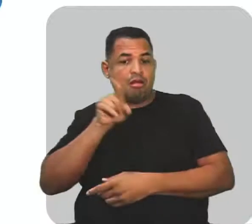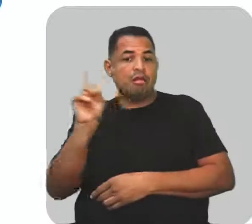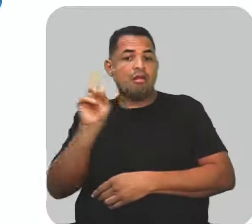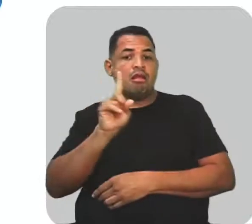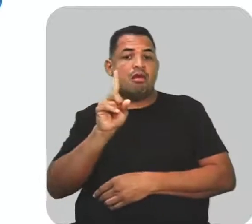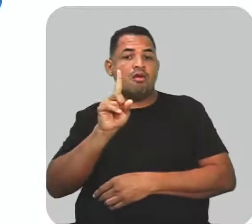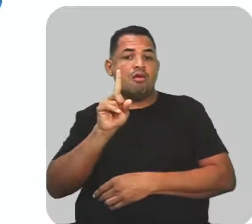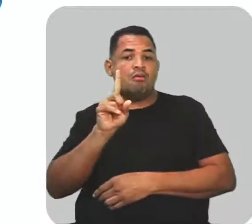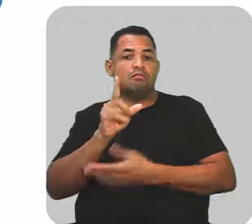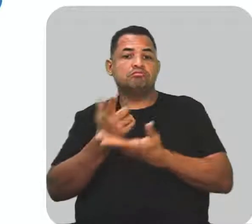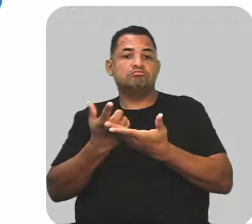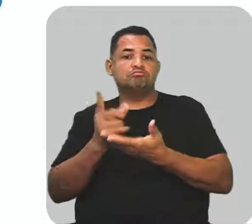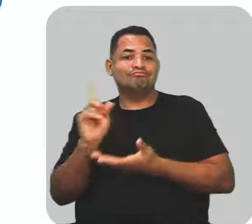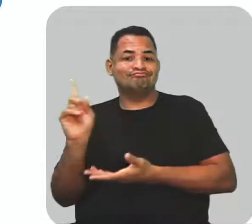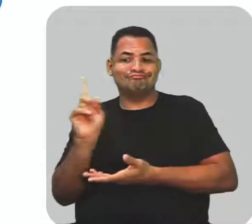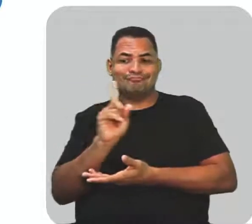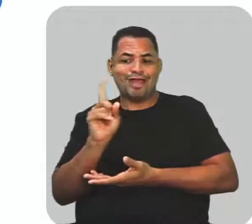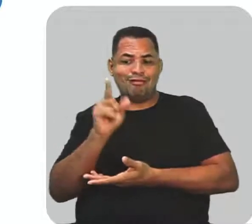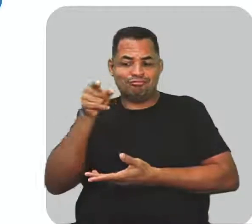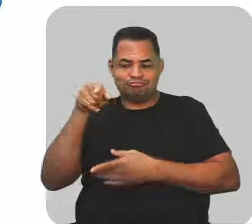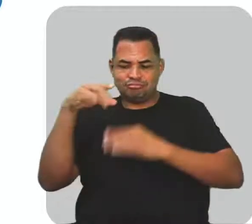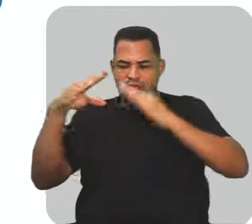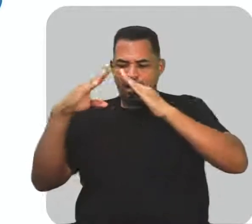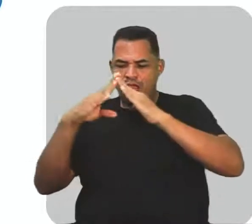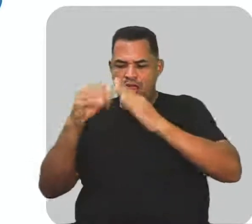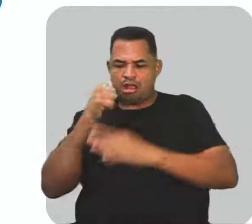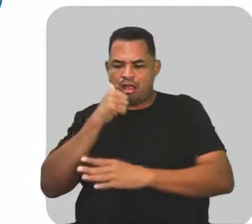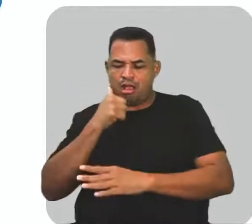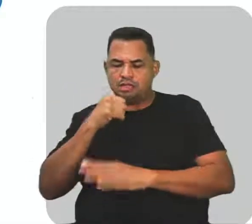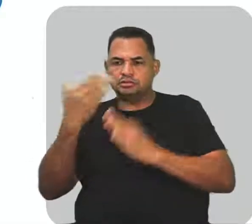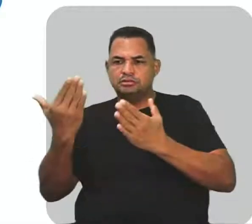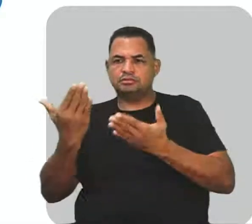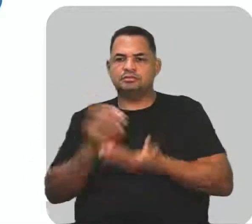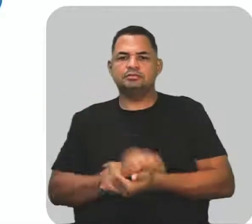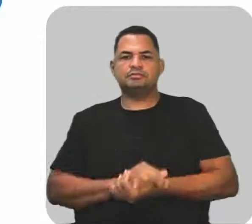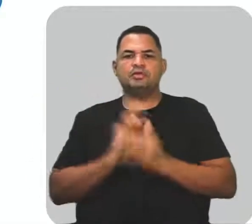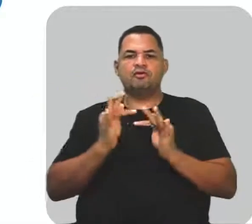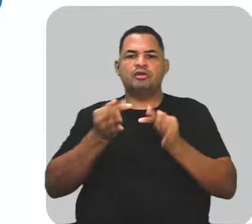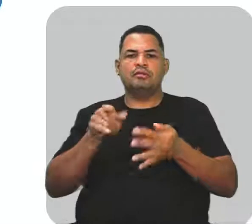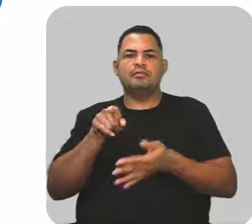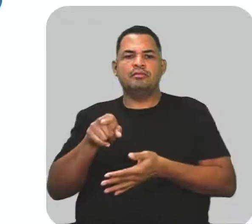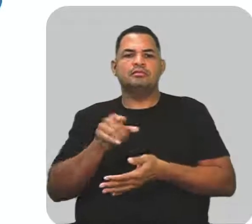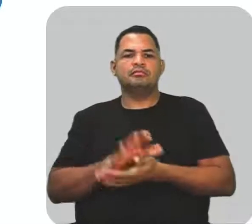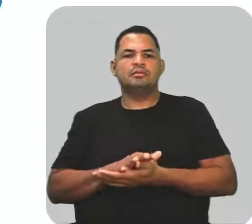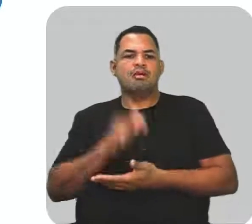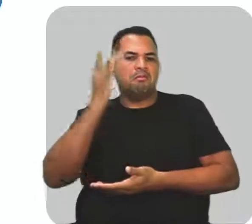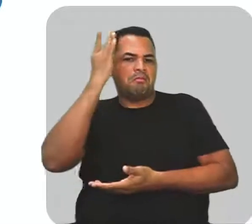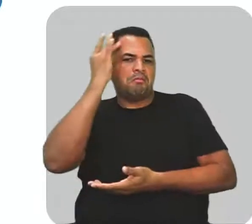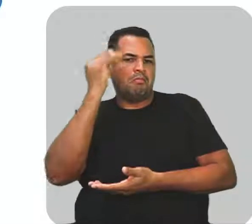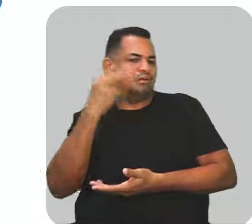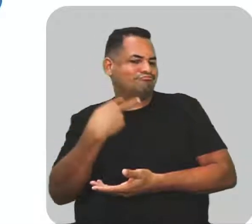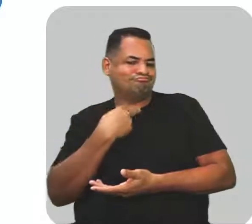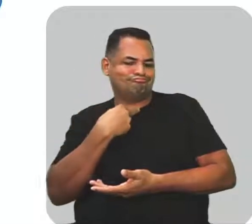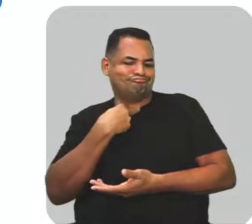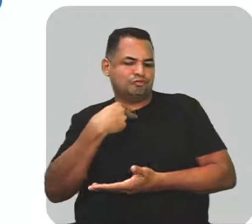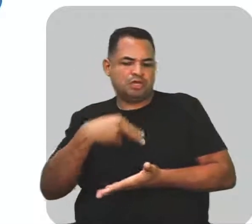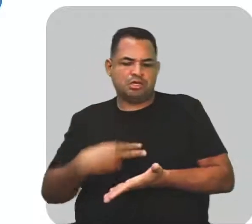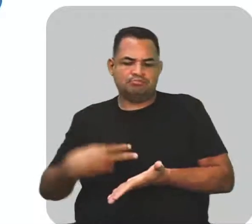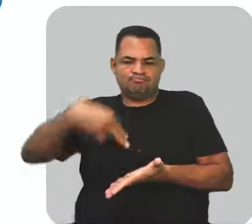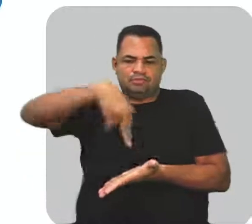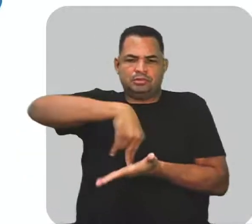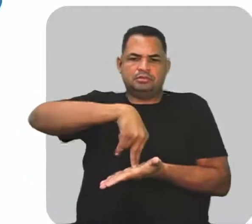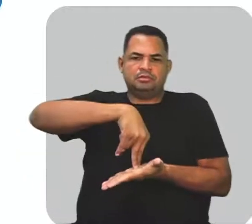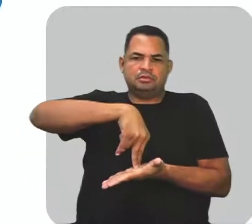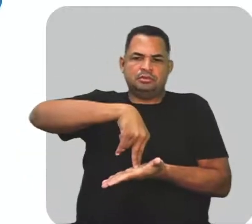negativamente. Ela não está em casa. Finaliza com ponto final. Amanhã não poderei levantar.